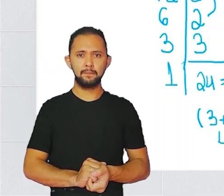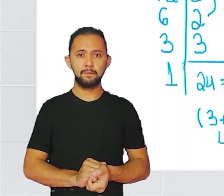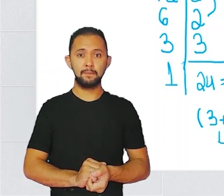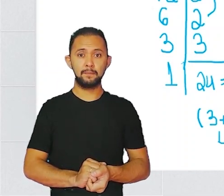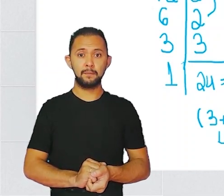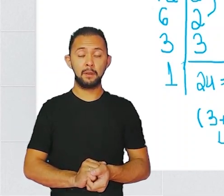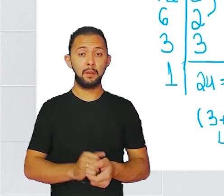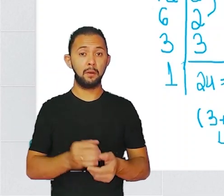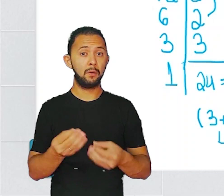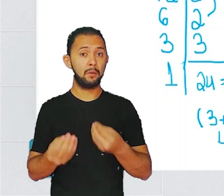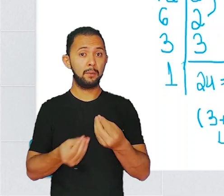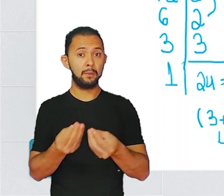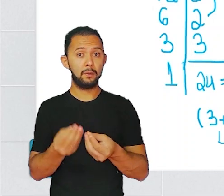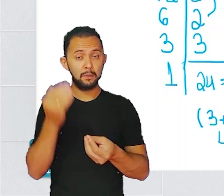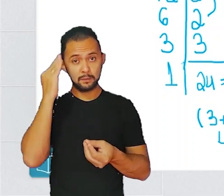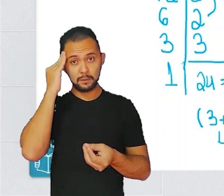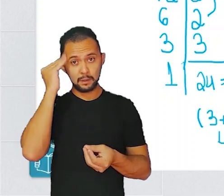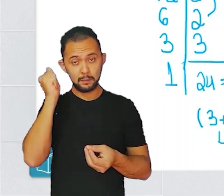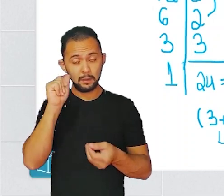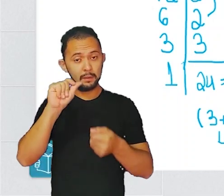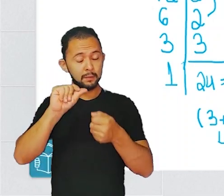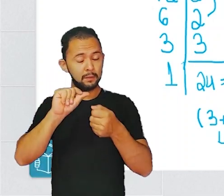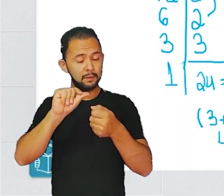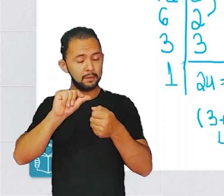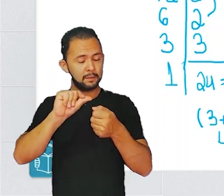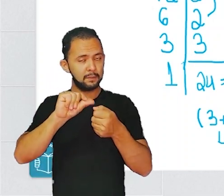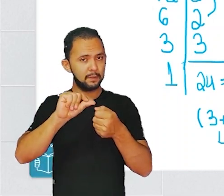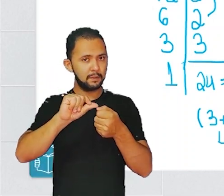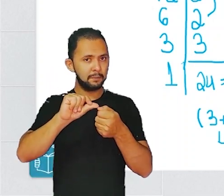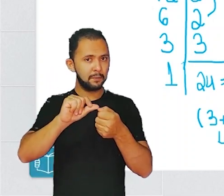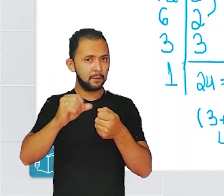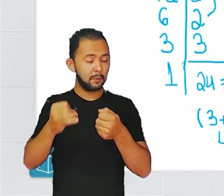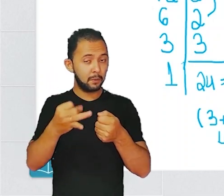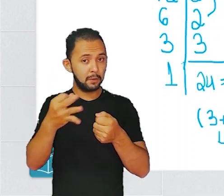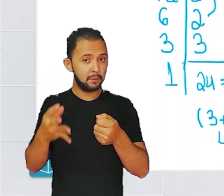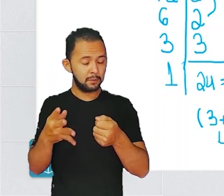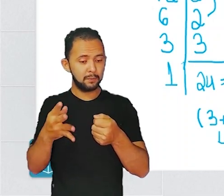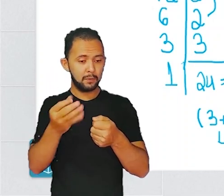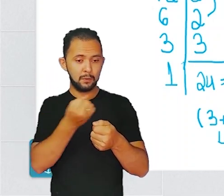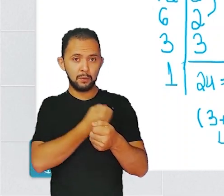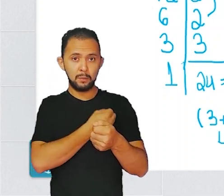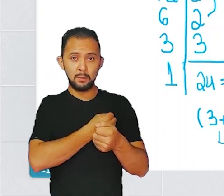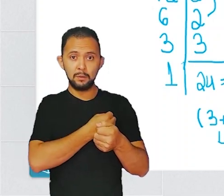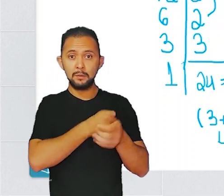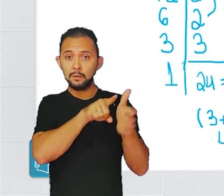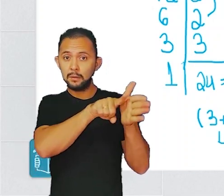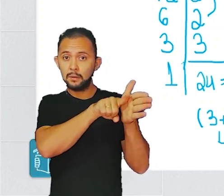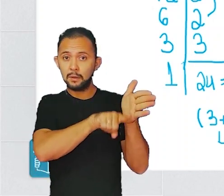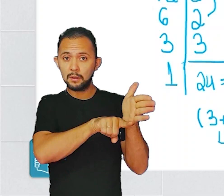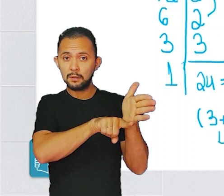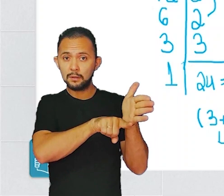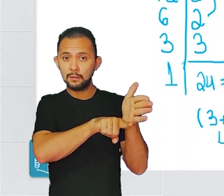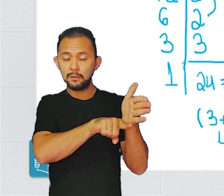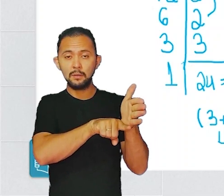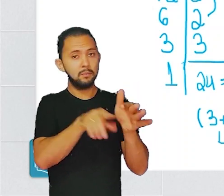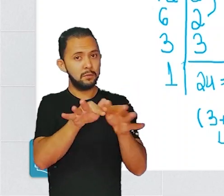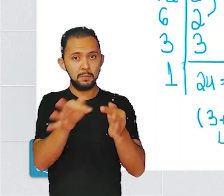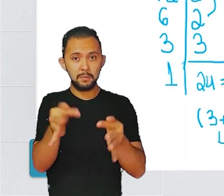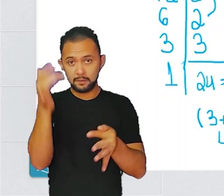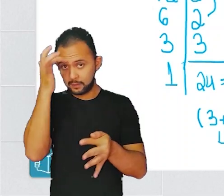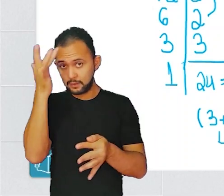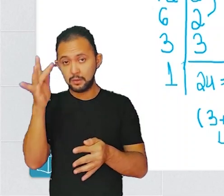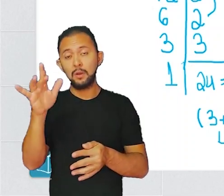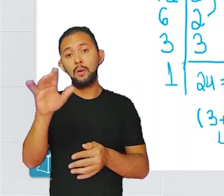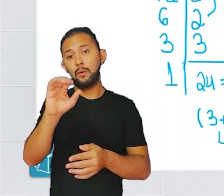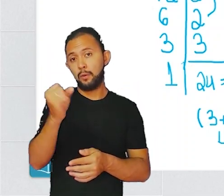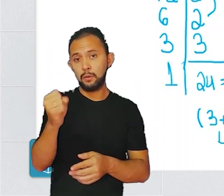Professor, e se eu quiser saber os números de divisores negativos? Simples, são 8 também. Tá bom? Bem tranquilo. Vocês